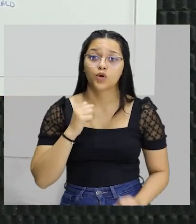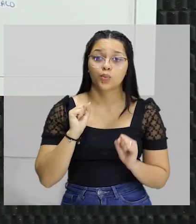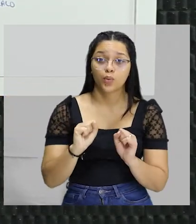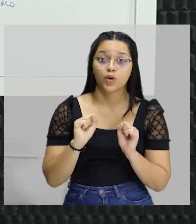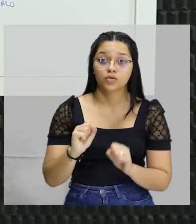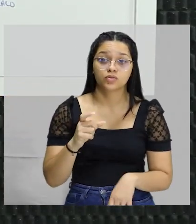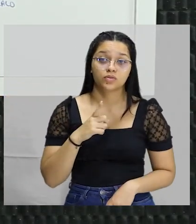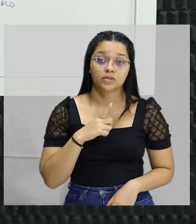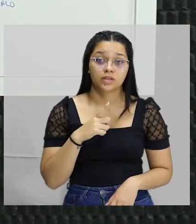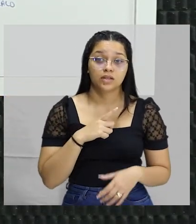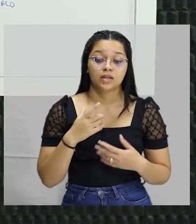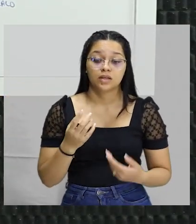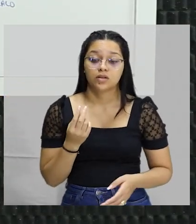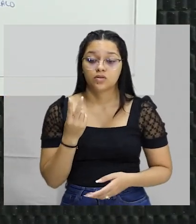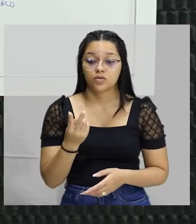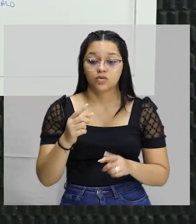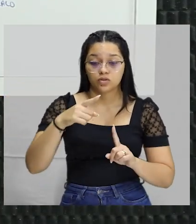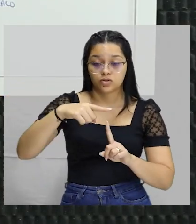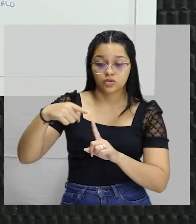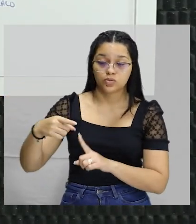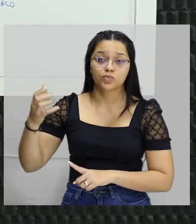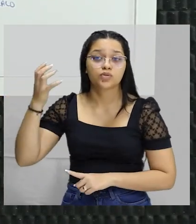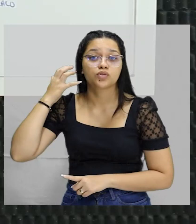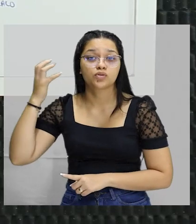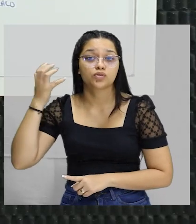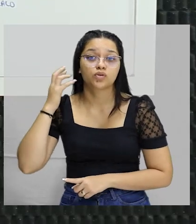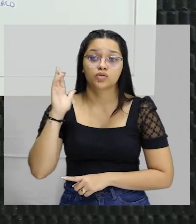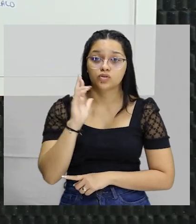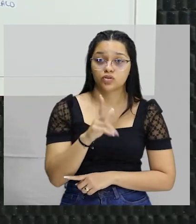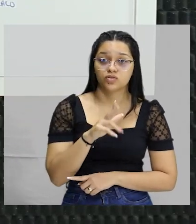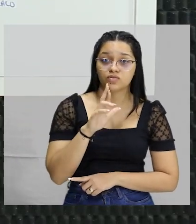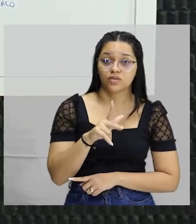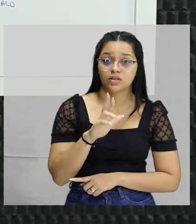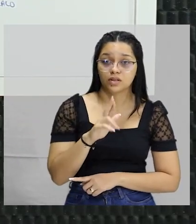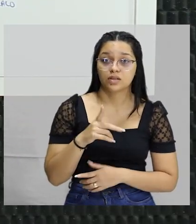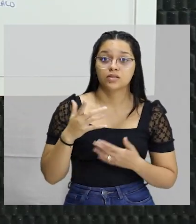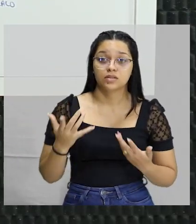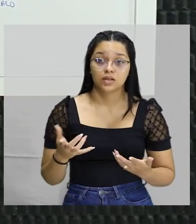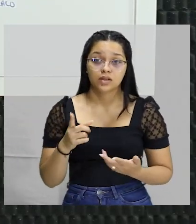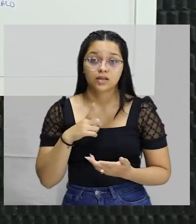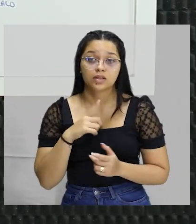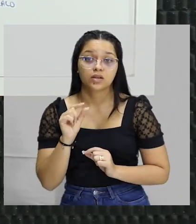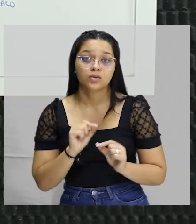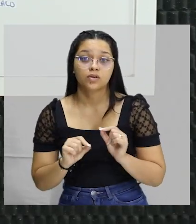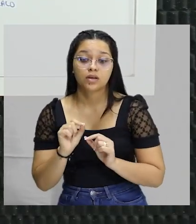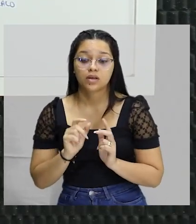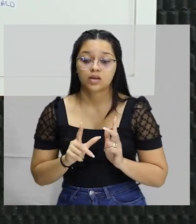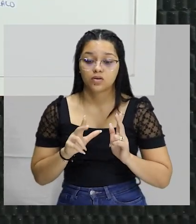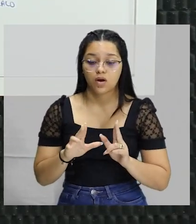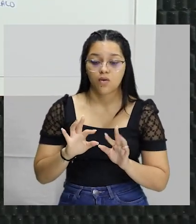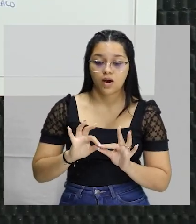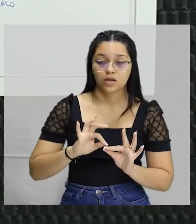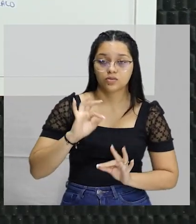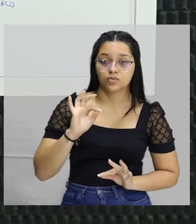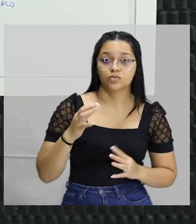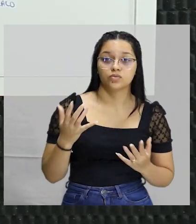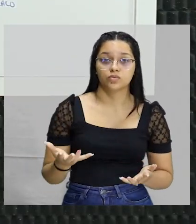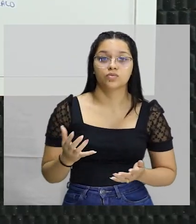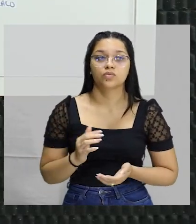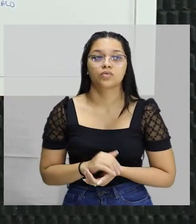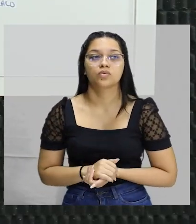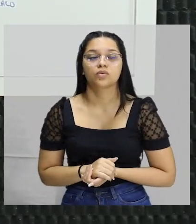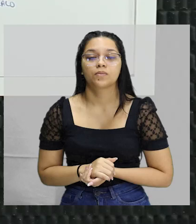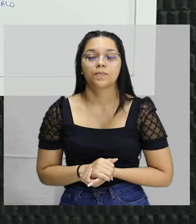ter dois tipos de som diferentes, certo? Que têm a mesma altura, né?